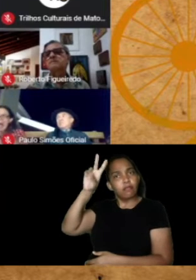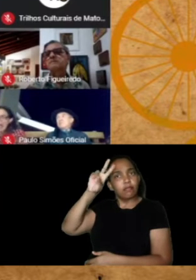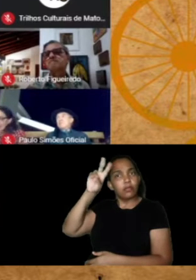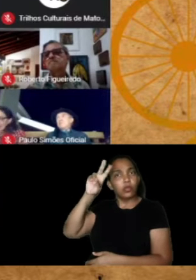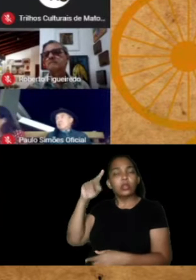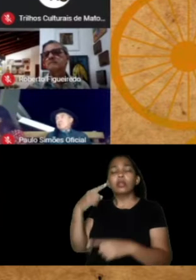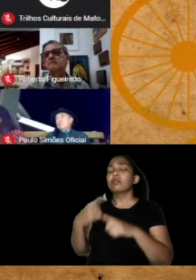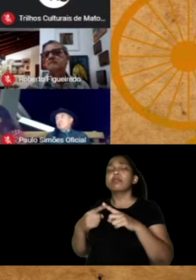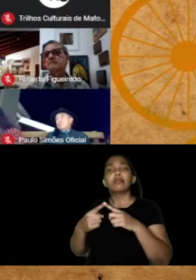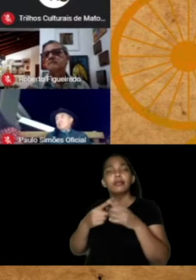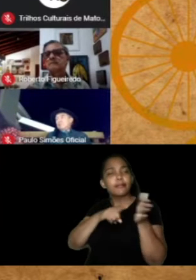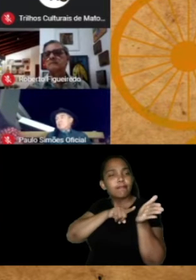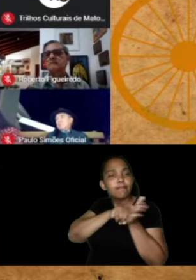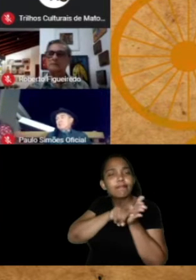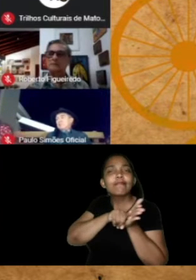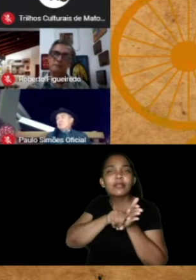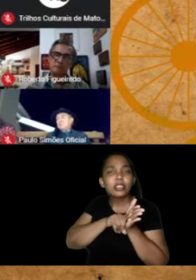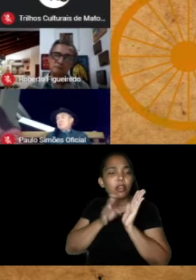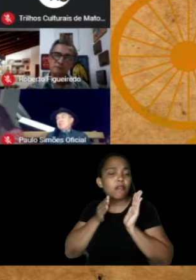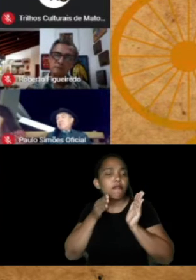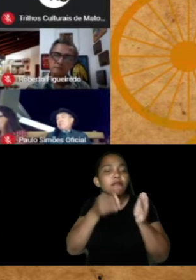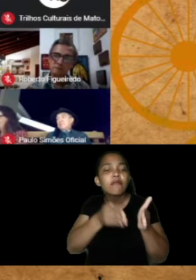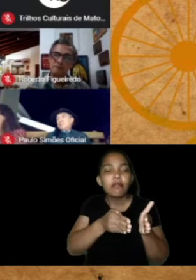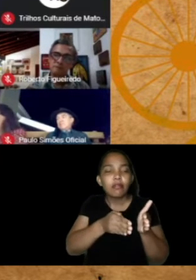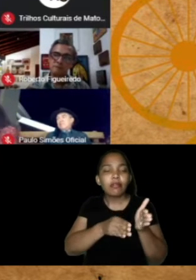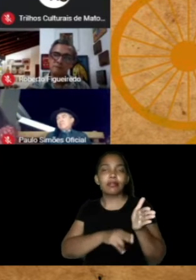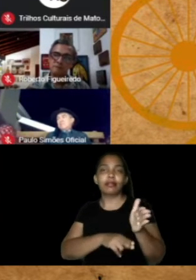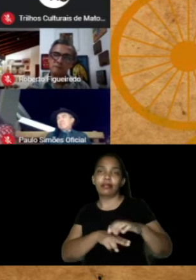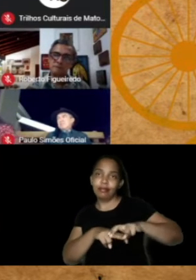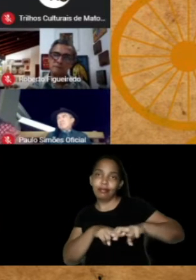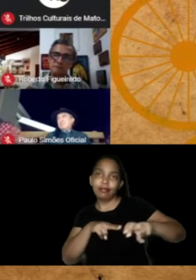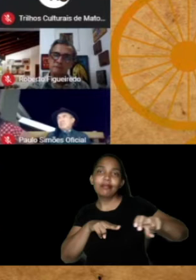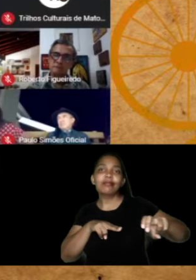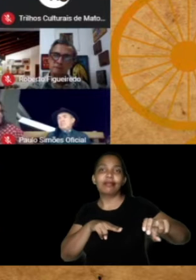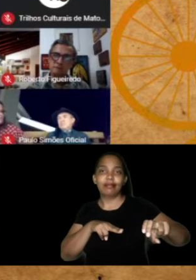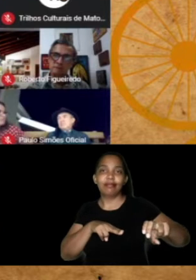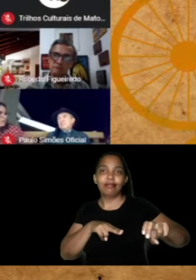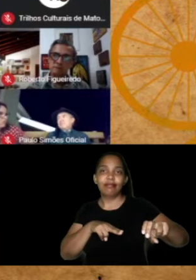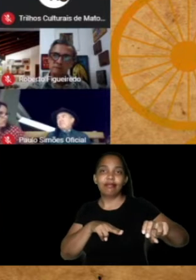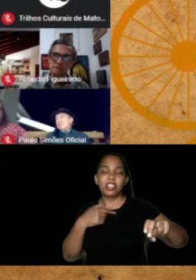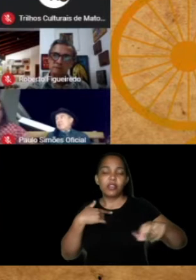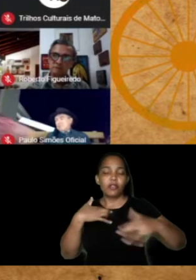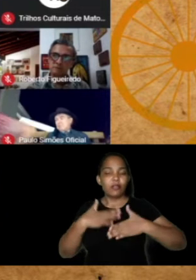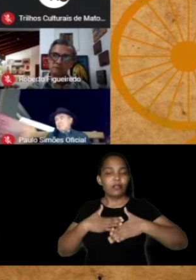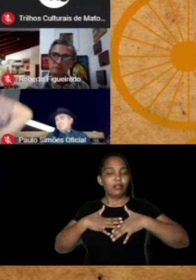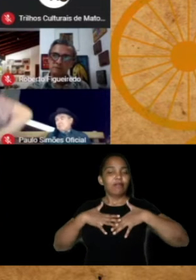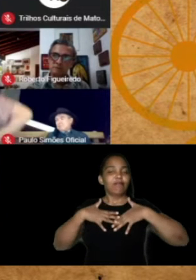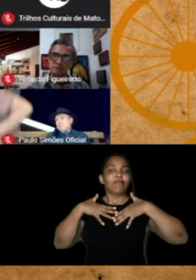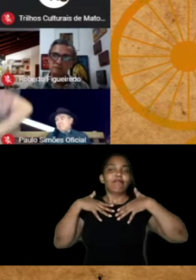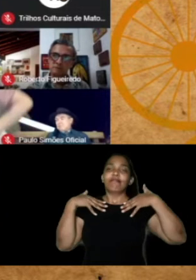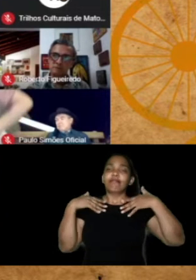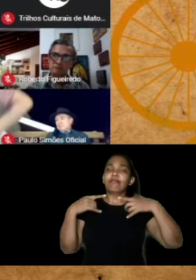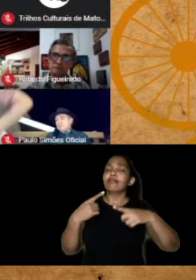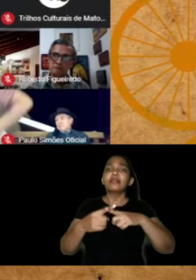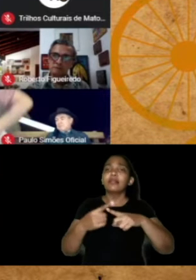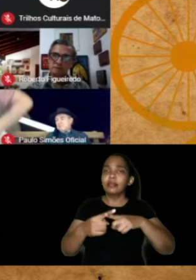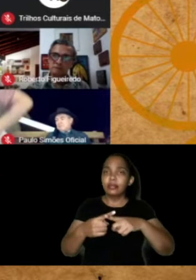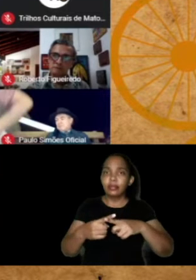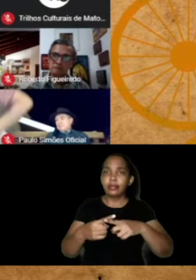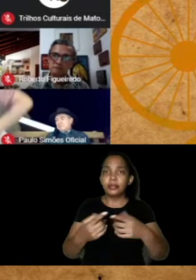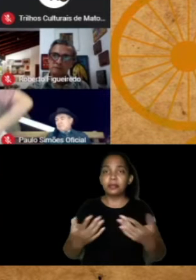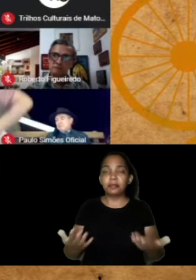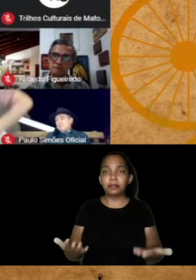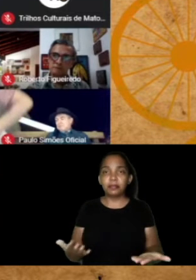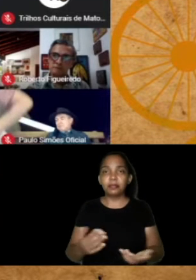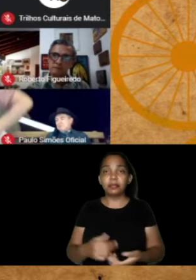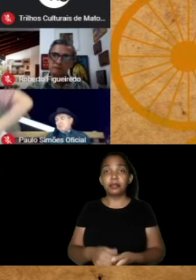pesquisar a ferrovia. Isso eu sempre falo e tenho imenso orgulho disso. Por quê?